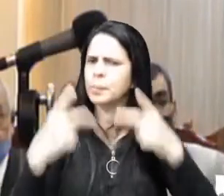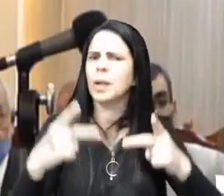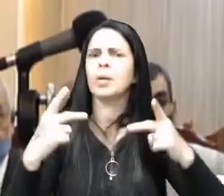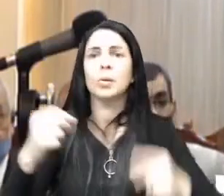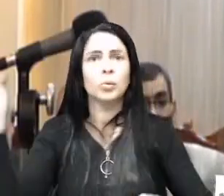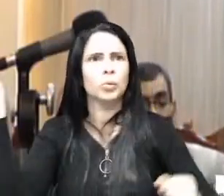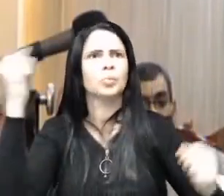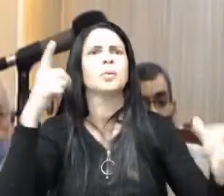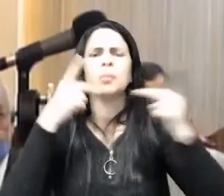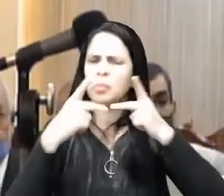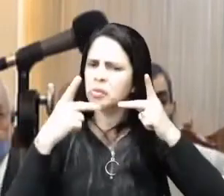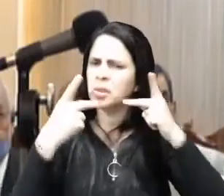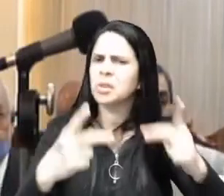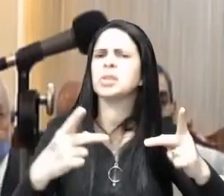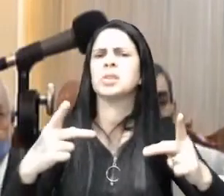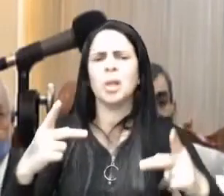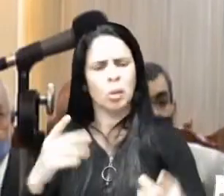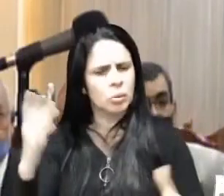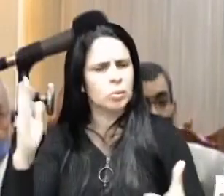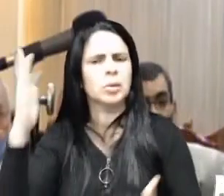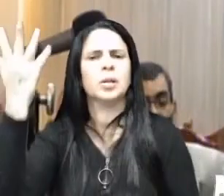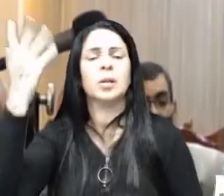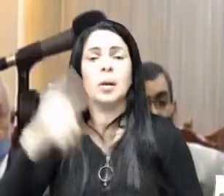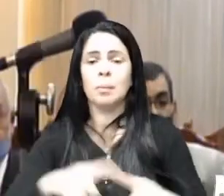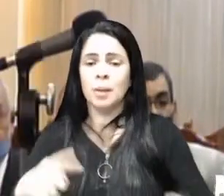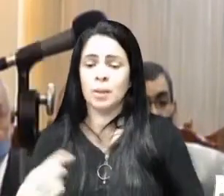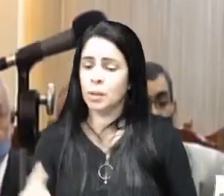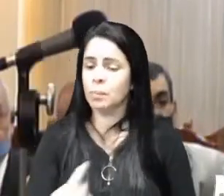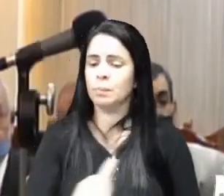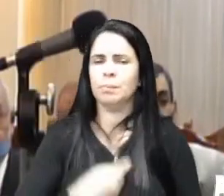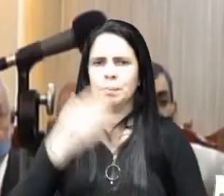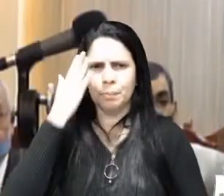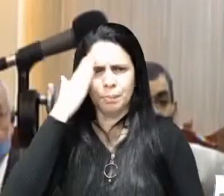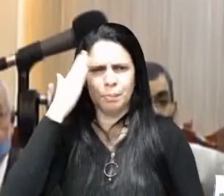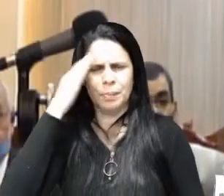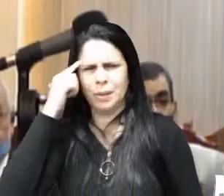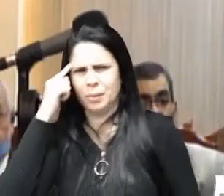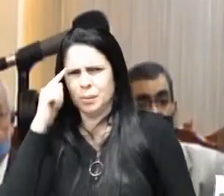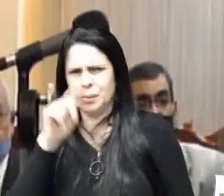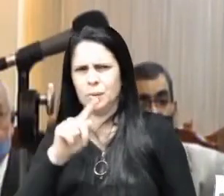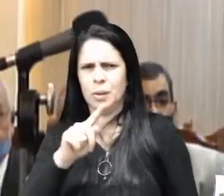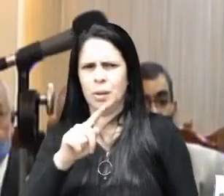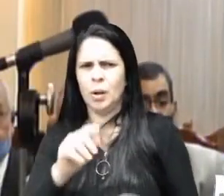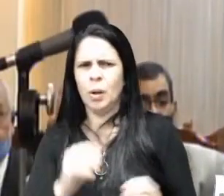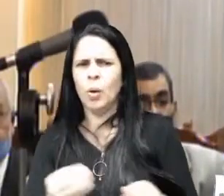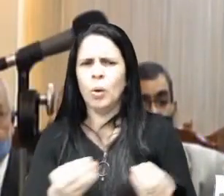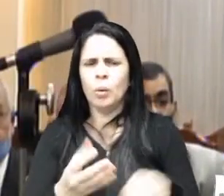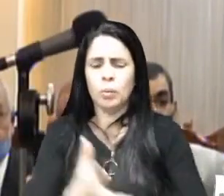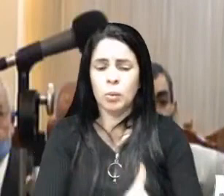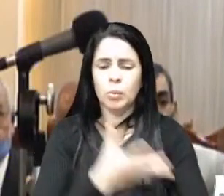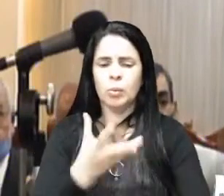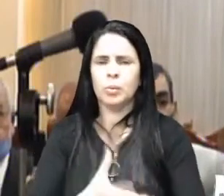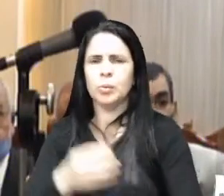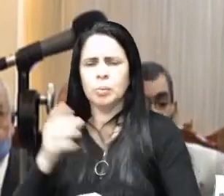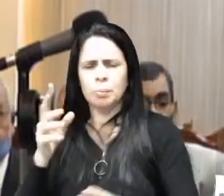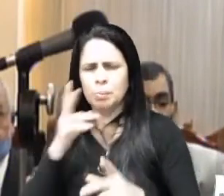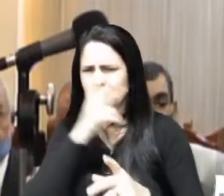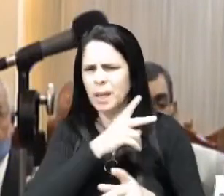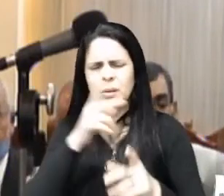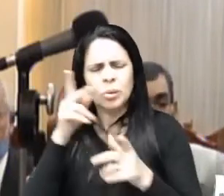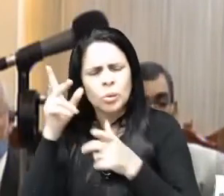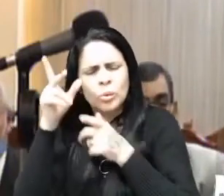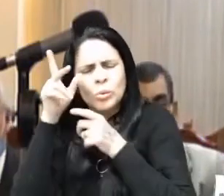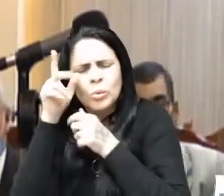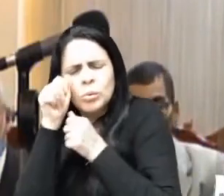profecias estão cumpridas, mas a gente percebe assim, no meio do povo de Deus, como que uma sonolência espiritual.